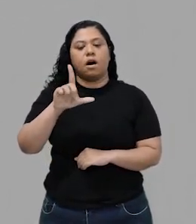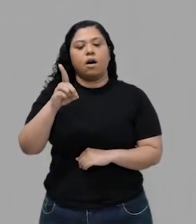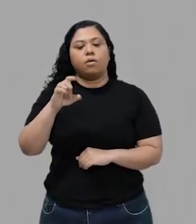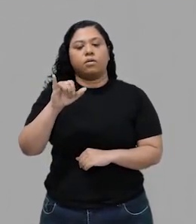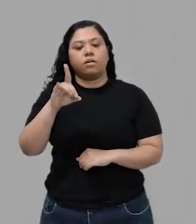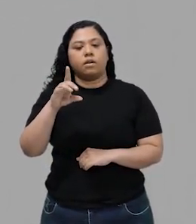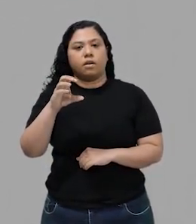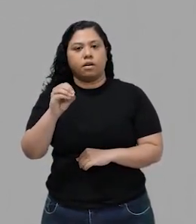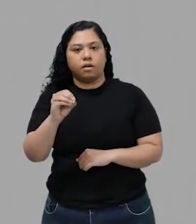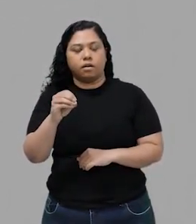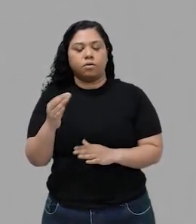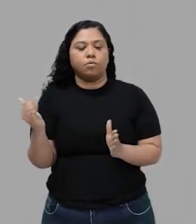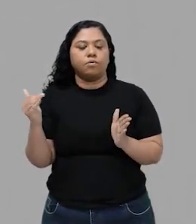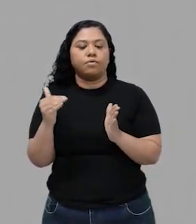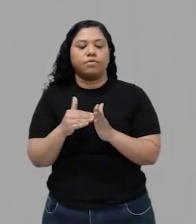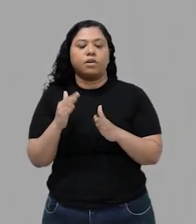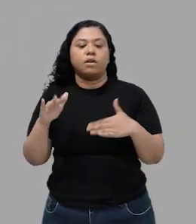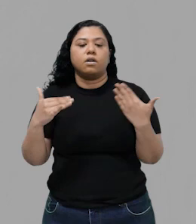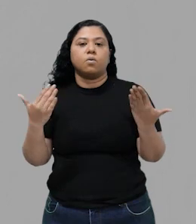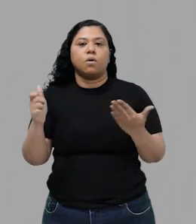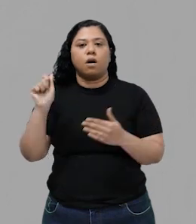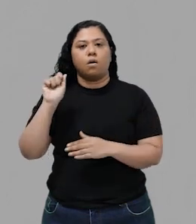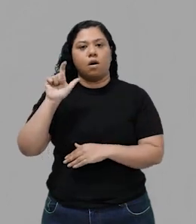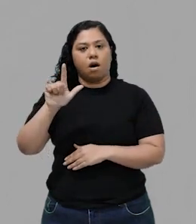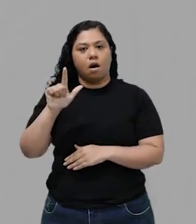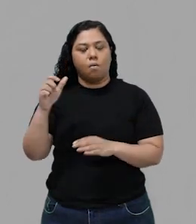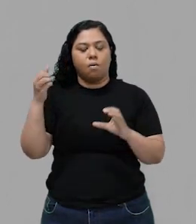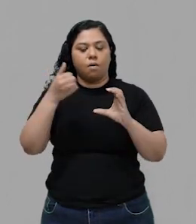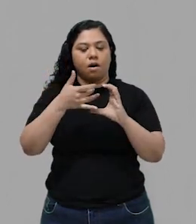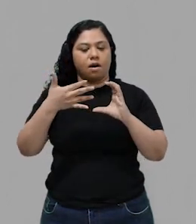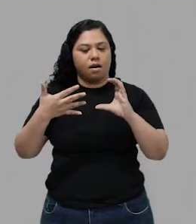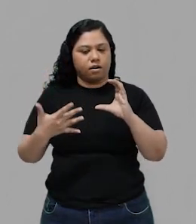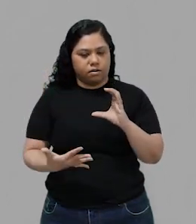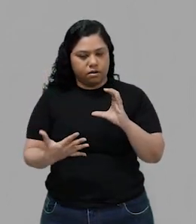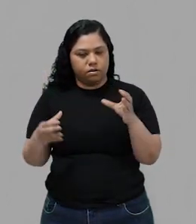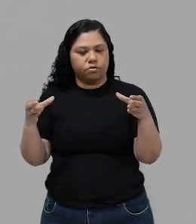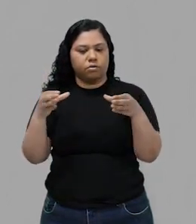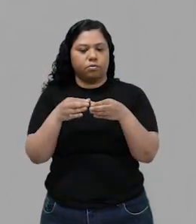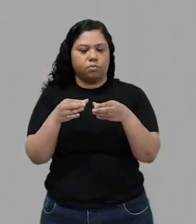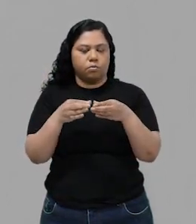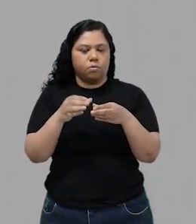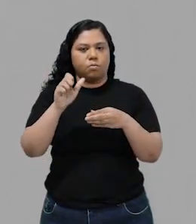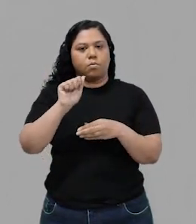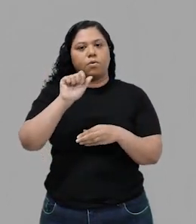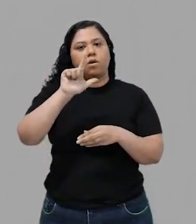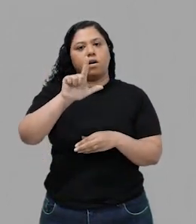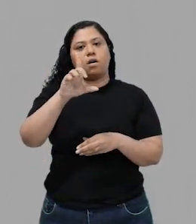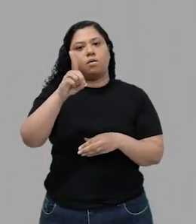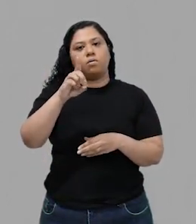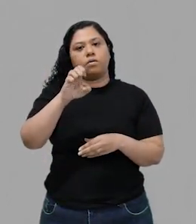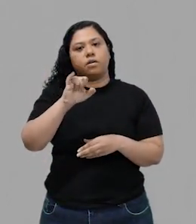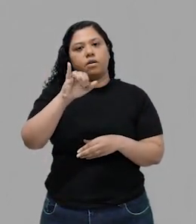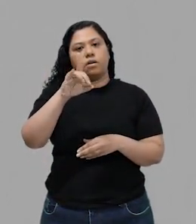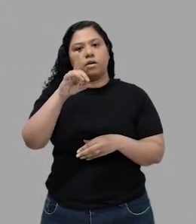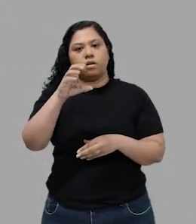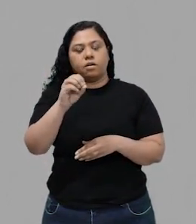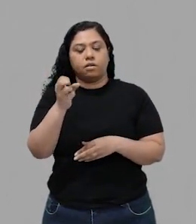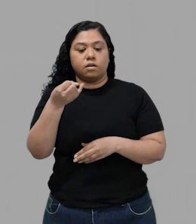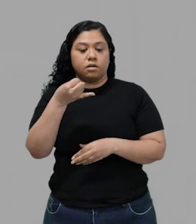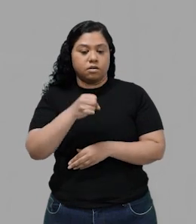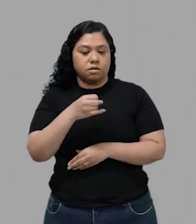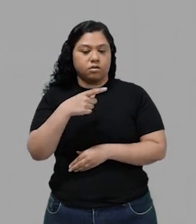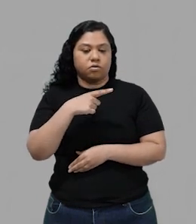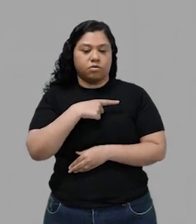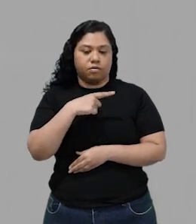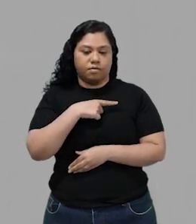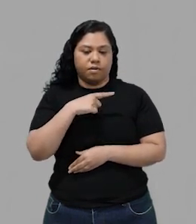a terminação é -al. -al vai caracterizar os aldeídos. Se eu tiver um aldeído com